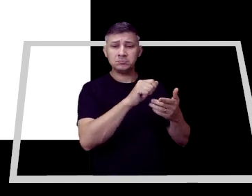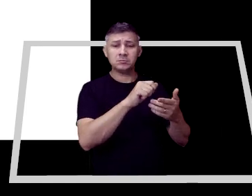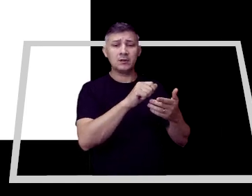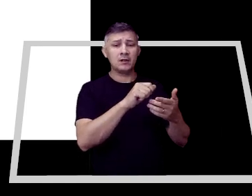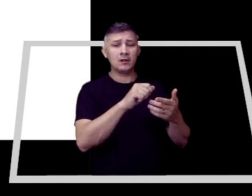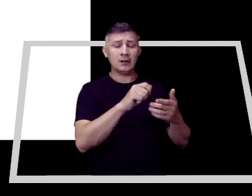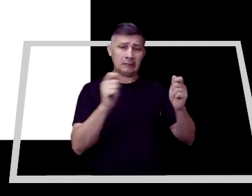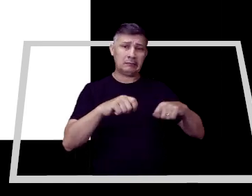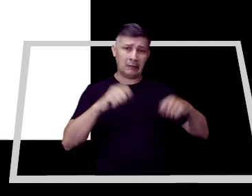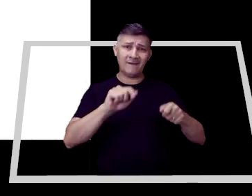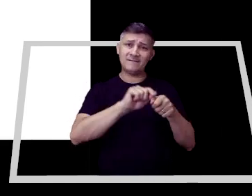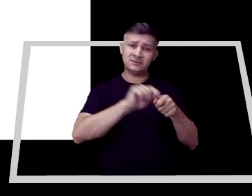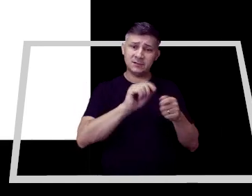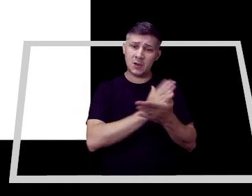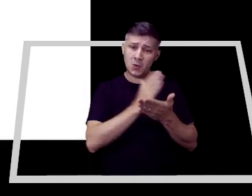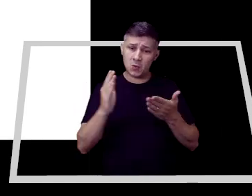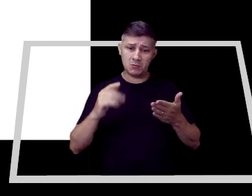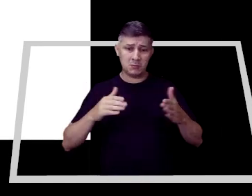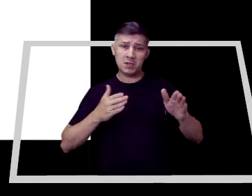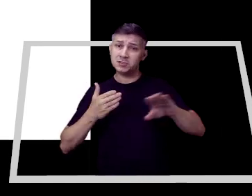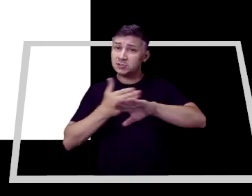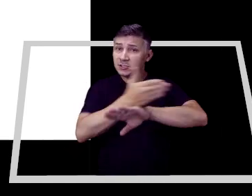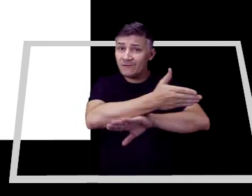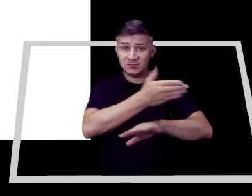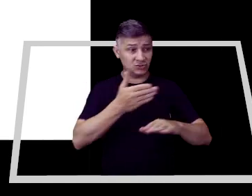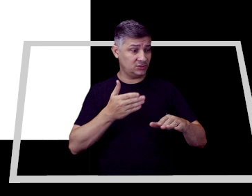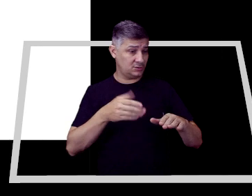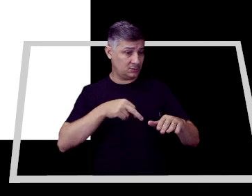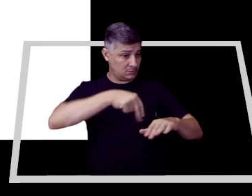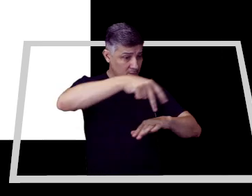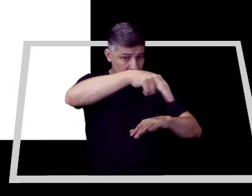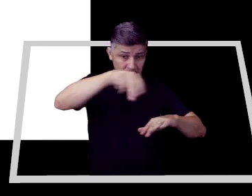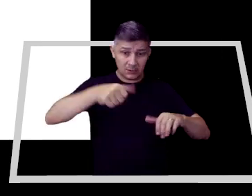esses trechos, né, com as possibilidades de algumas travessias também,